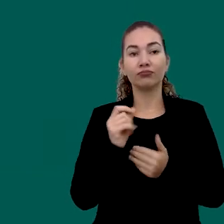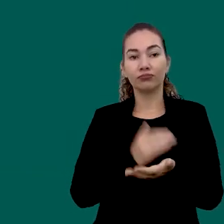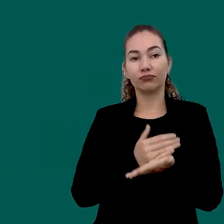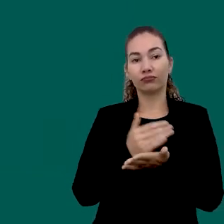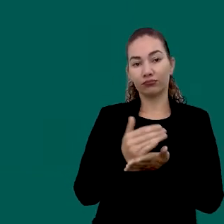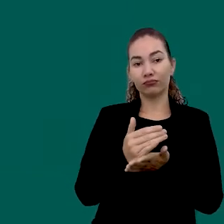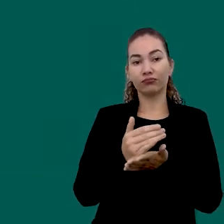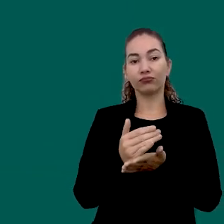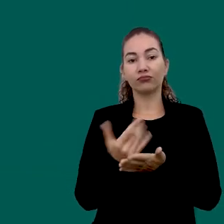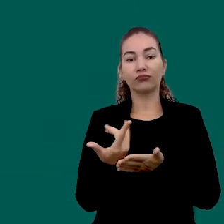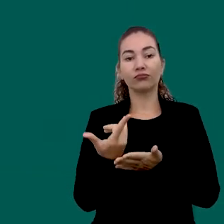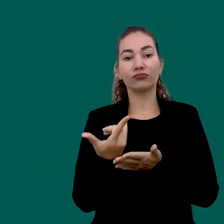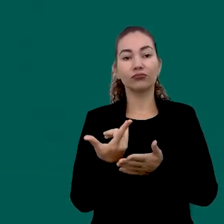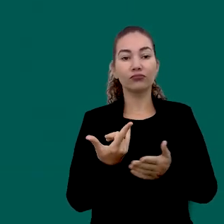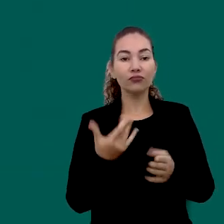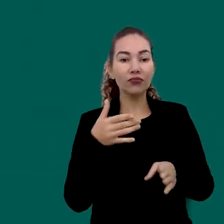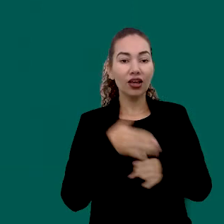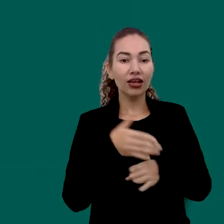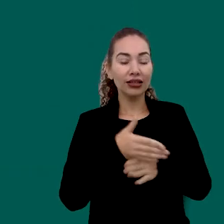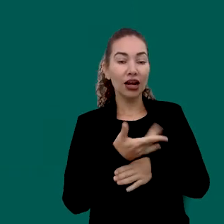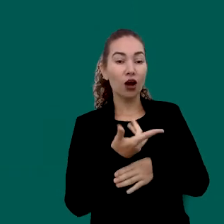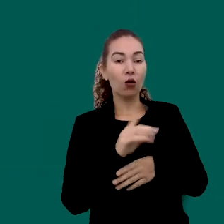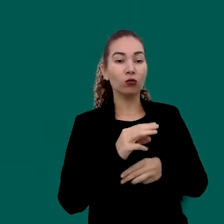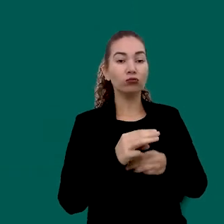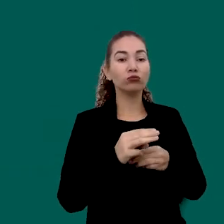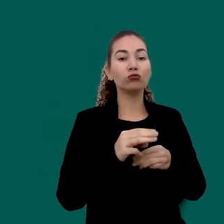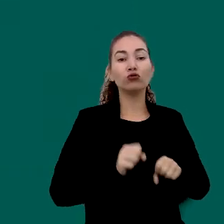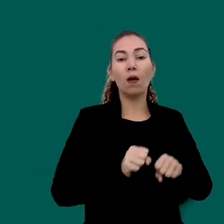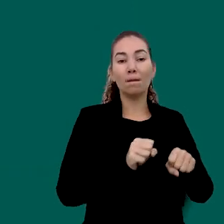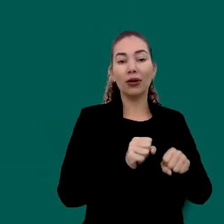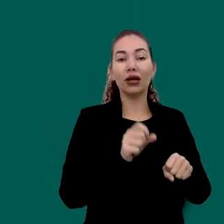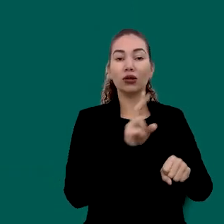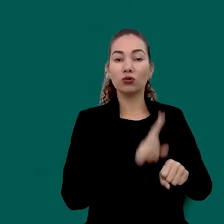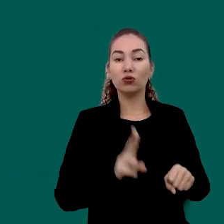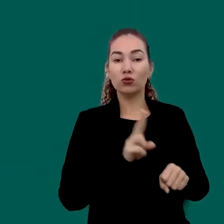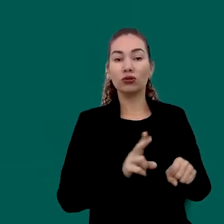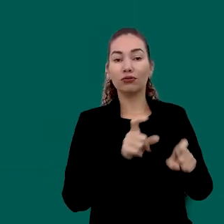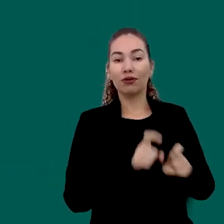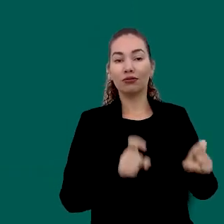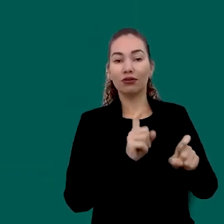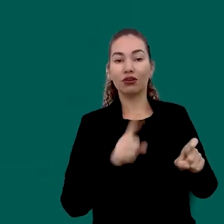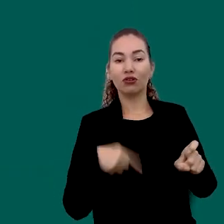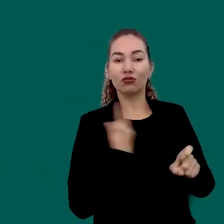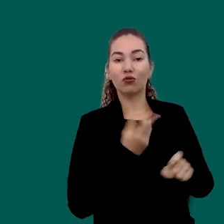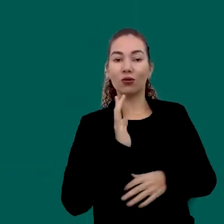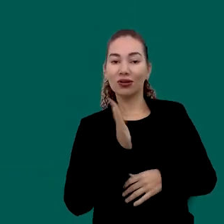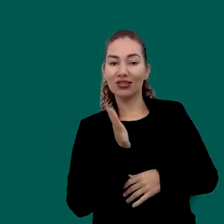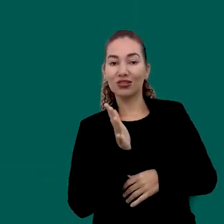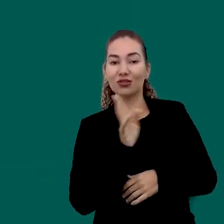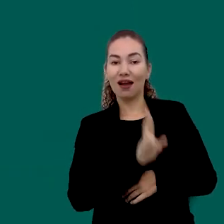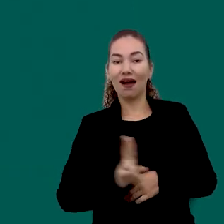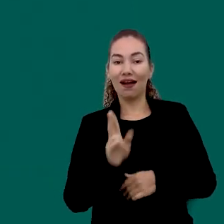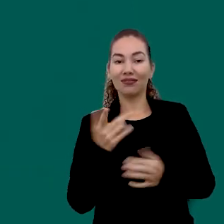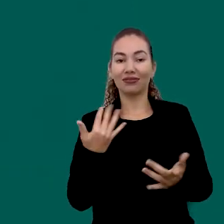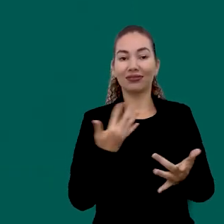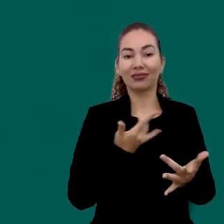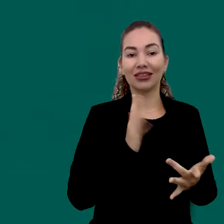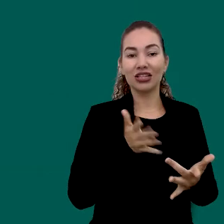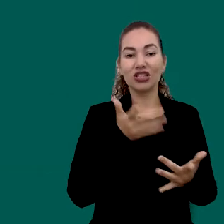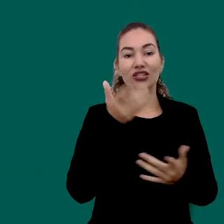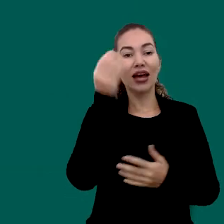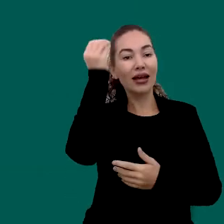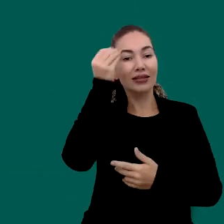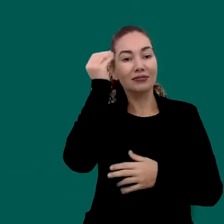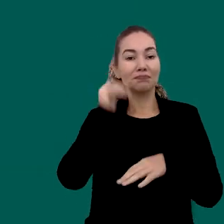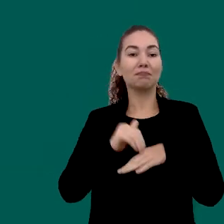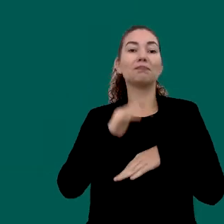começarem a entrar outros supermercados digitais, a gente já está nesse ramo há bastante tempo para conseguir estar na frente, sair na frente